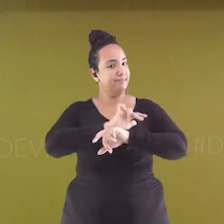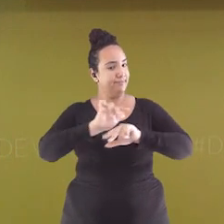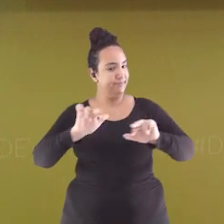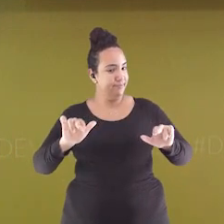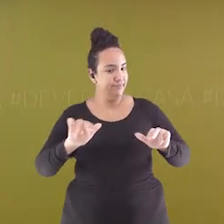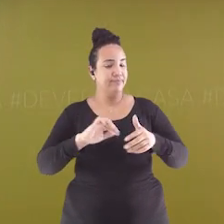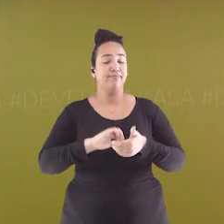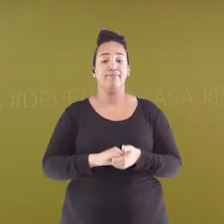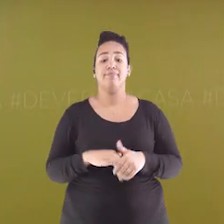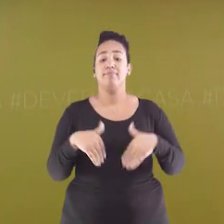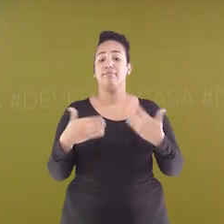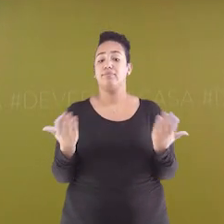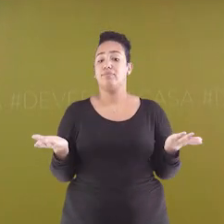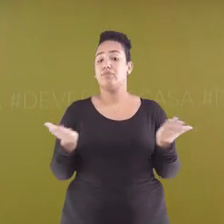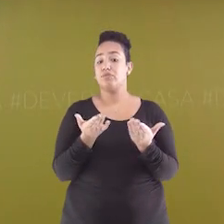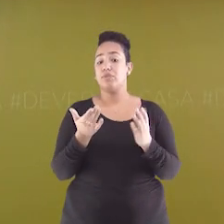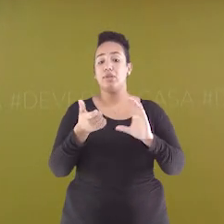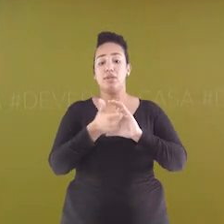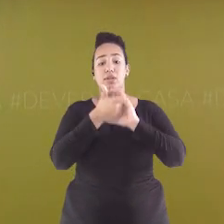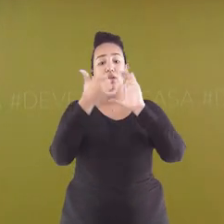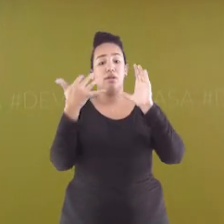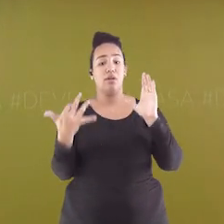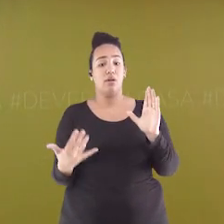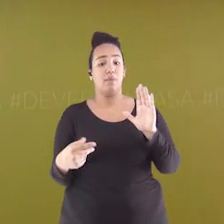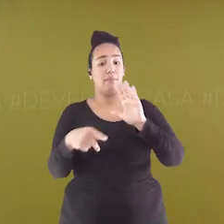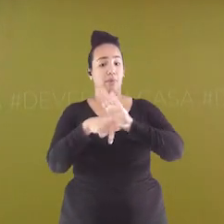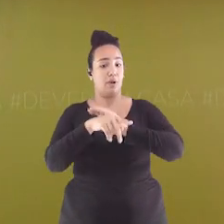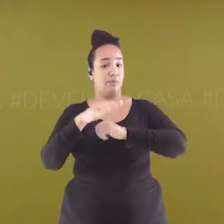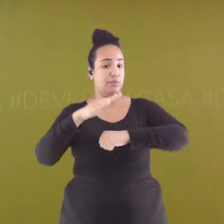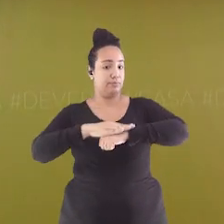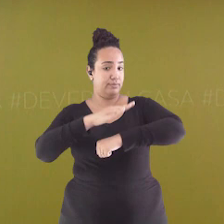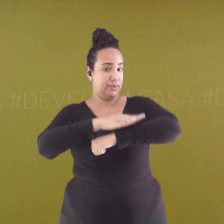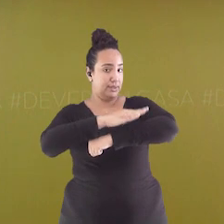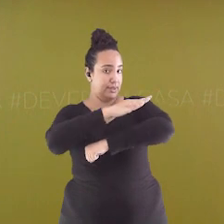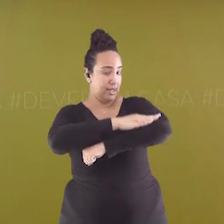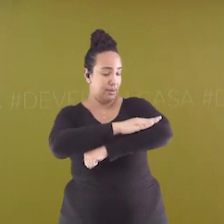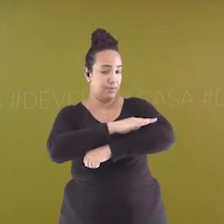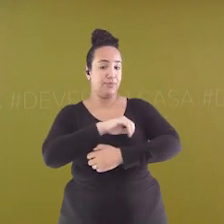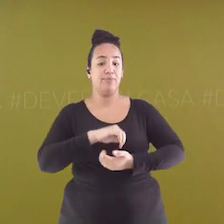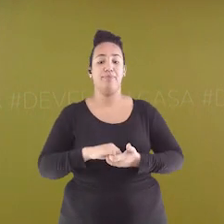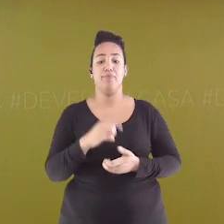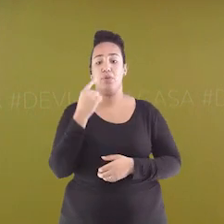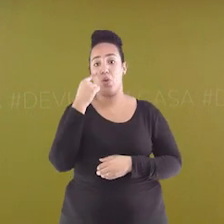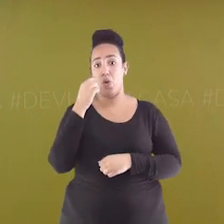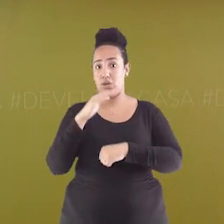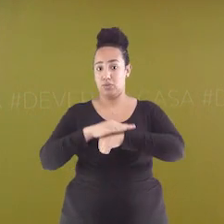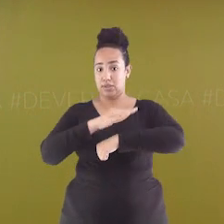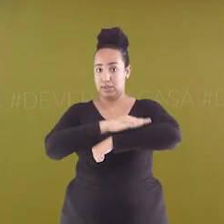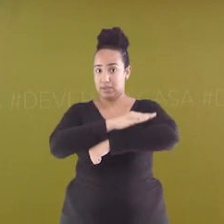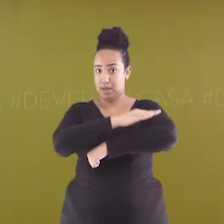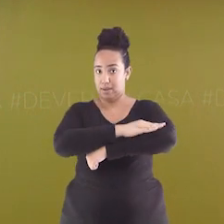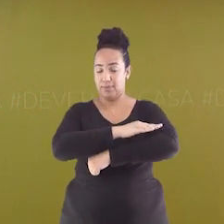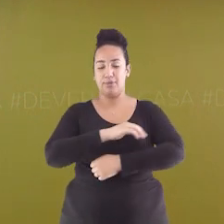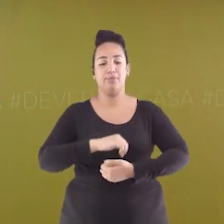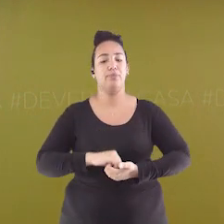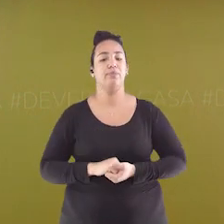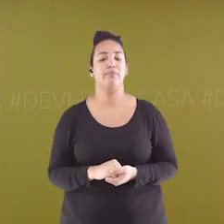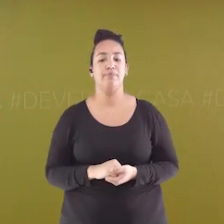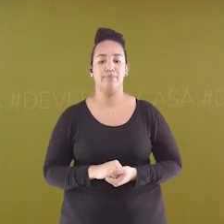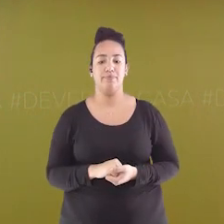características também. Agora, vamos dar algumas características para o sapo. Vejam ele